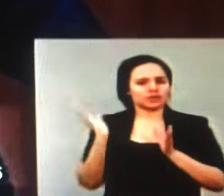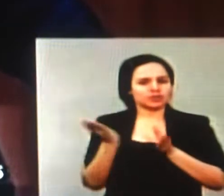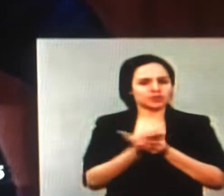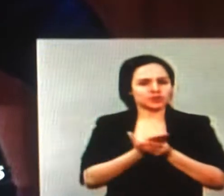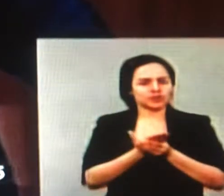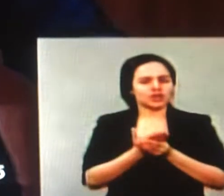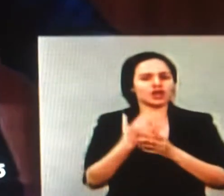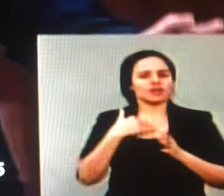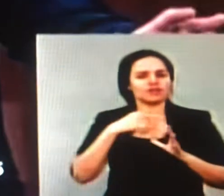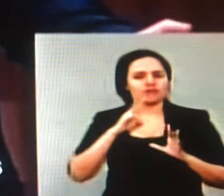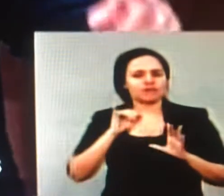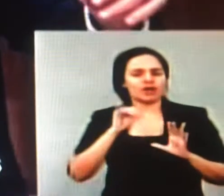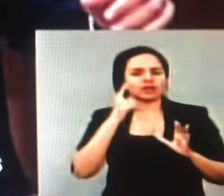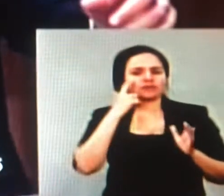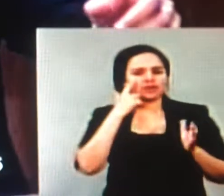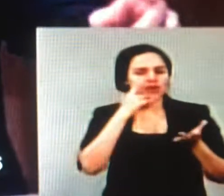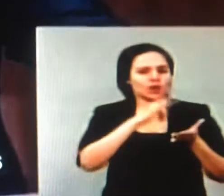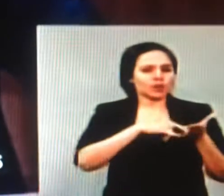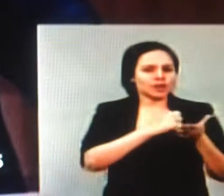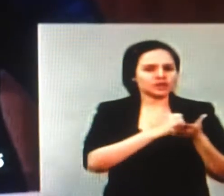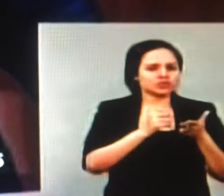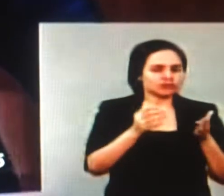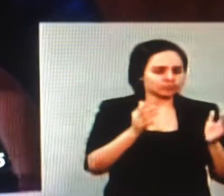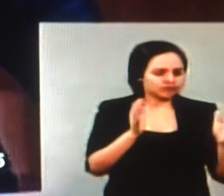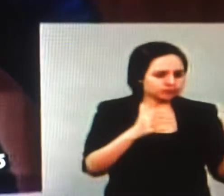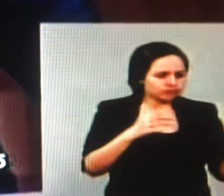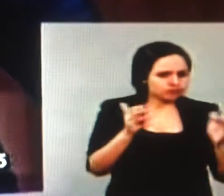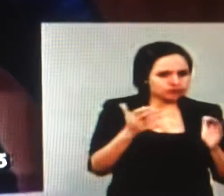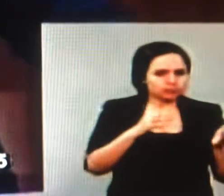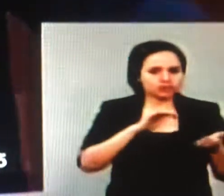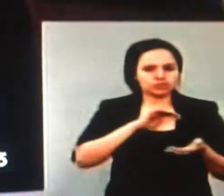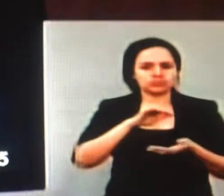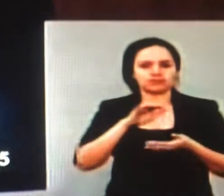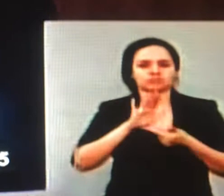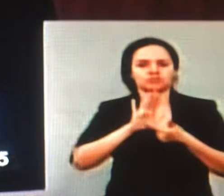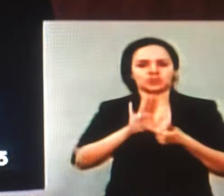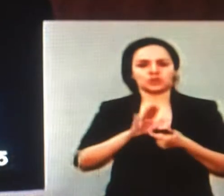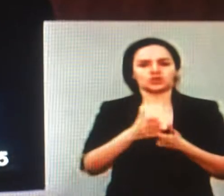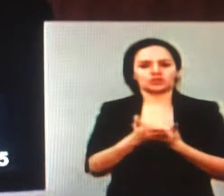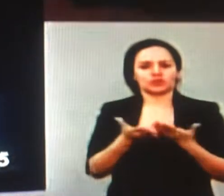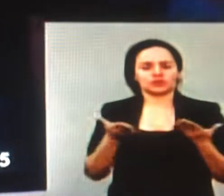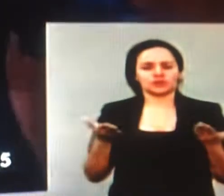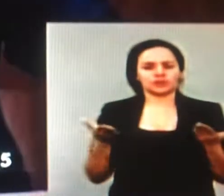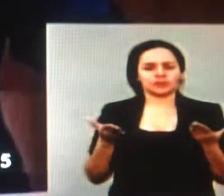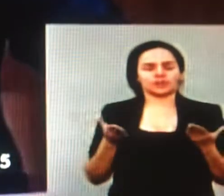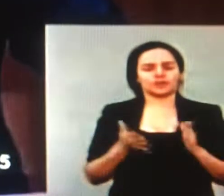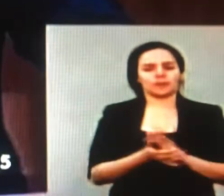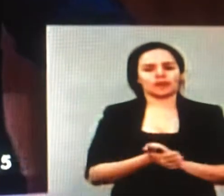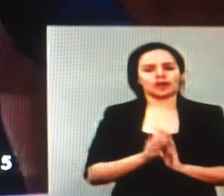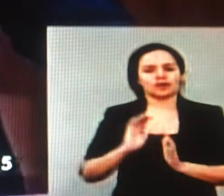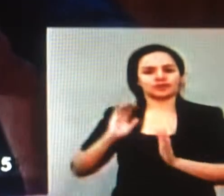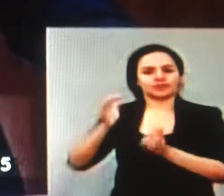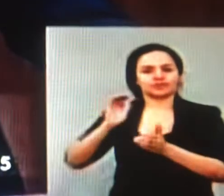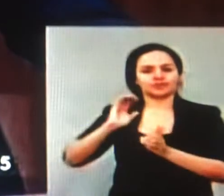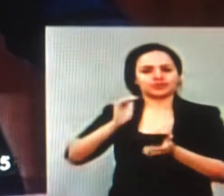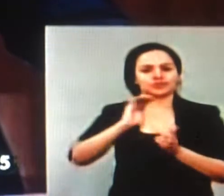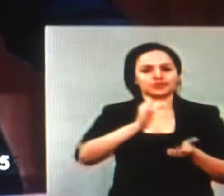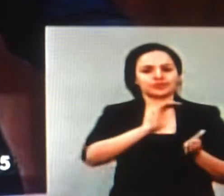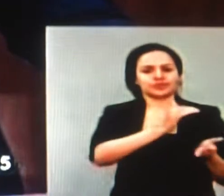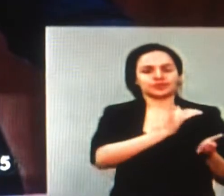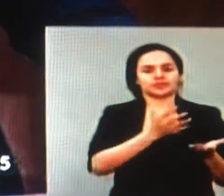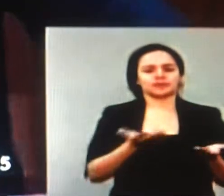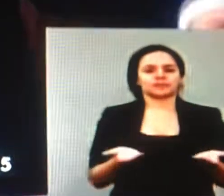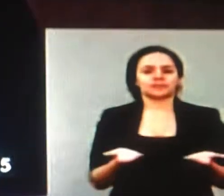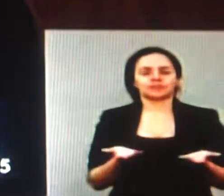está pingando, mas foi alvo justamente por isso, porque jogavam 100 cisternas numa fazenda, 200 noutra, para fazer a distribuição